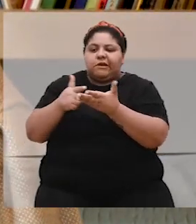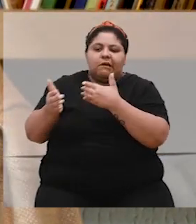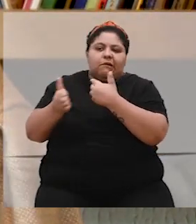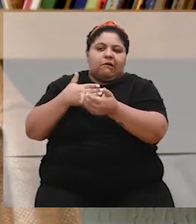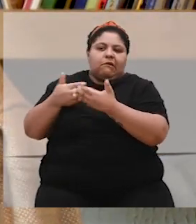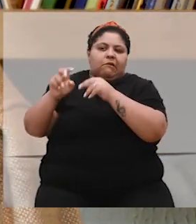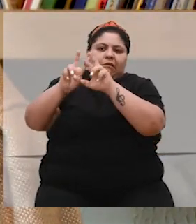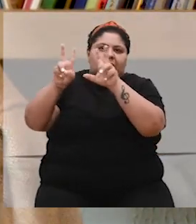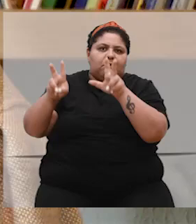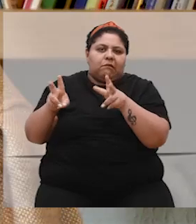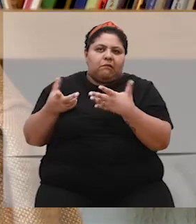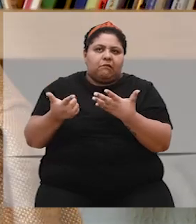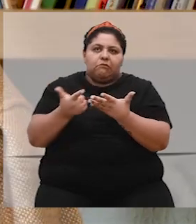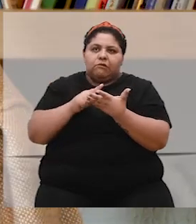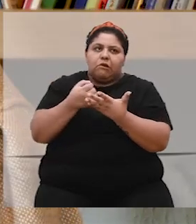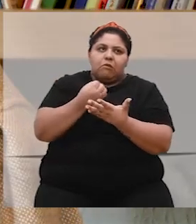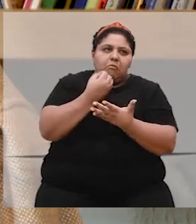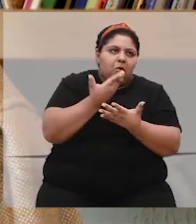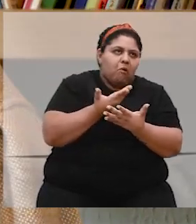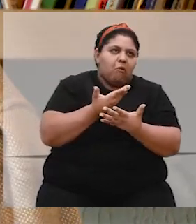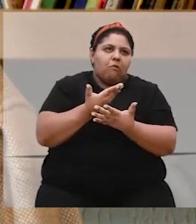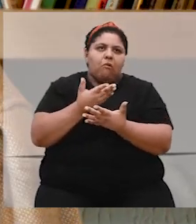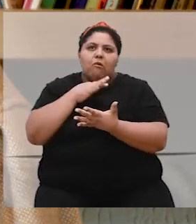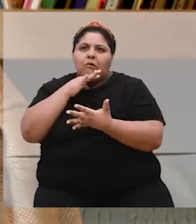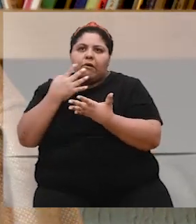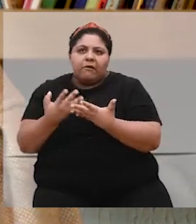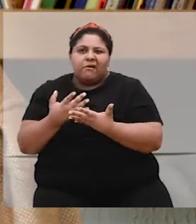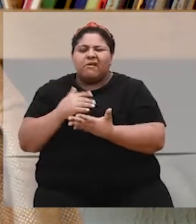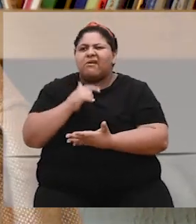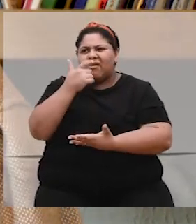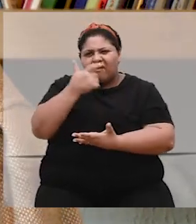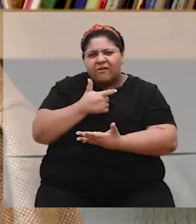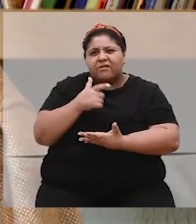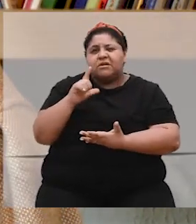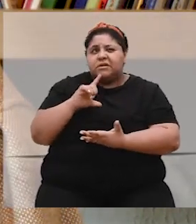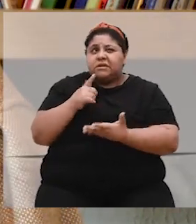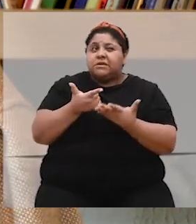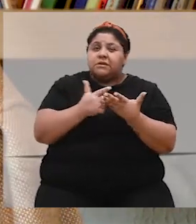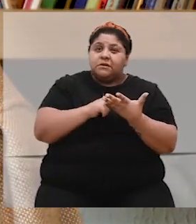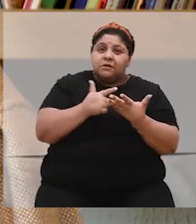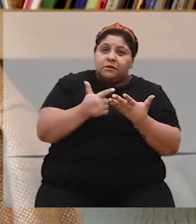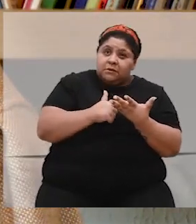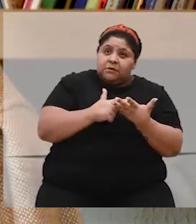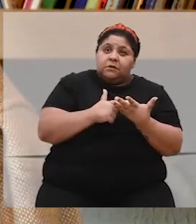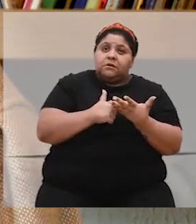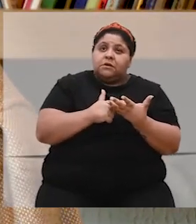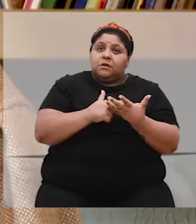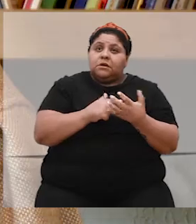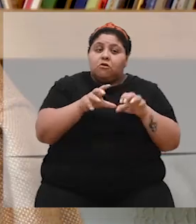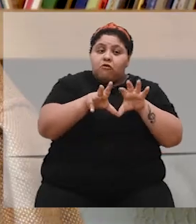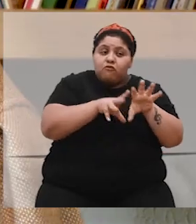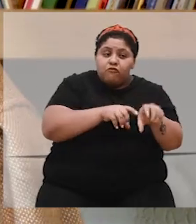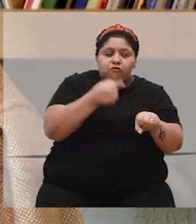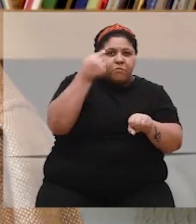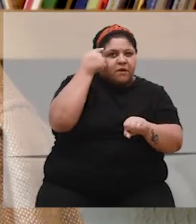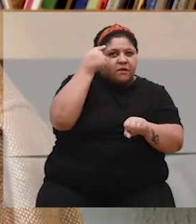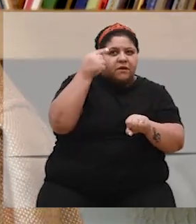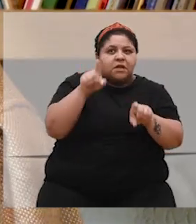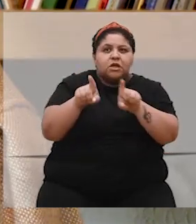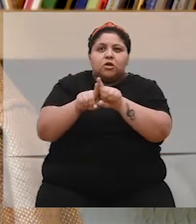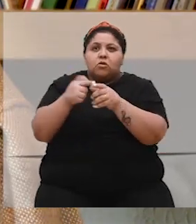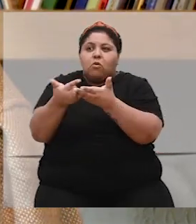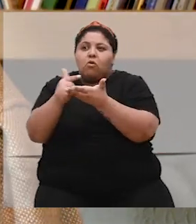qualquer coisa, não existe livro bom, livro ruim. Eu acho que existem livros que são formadores e livros que são